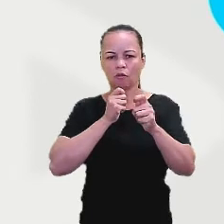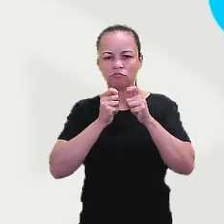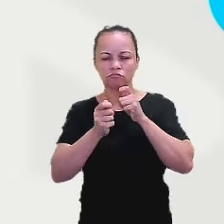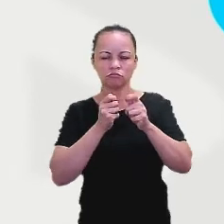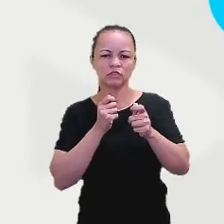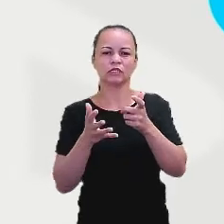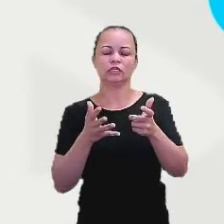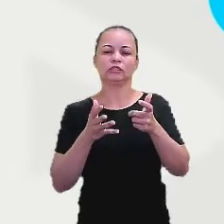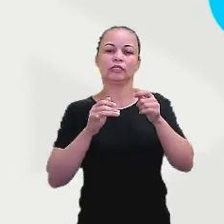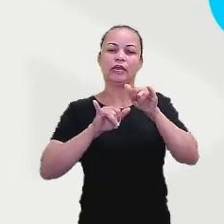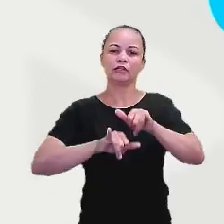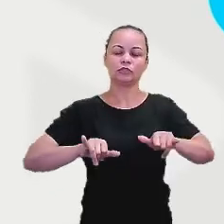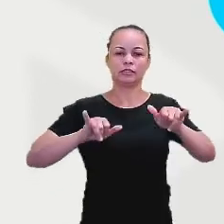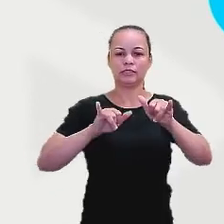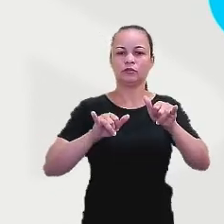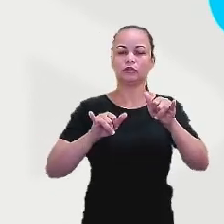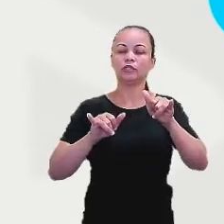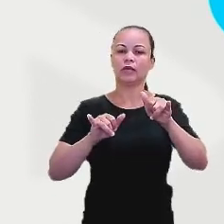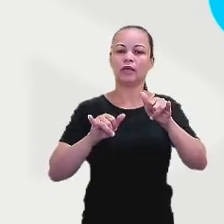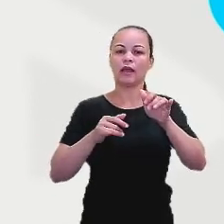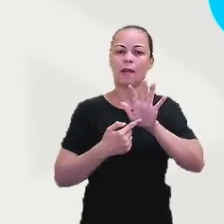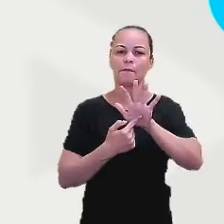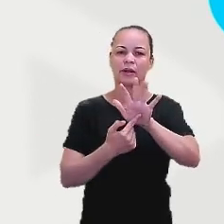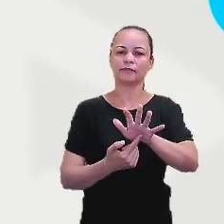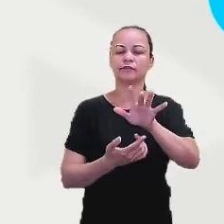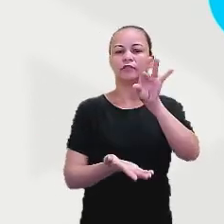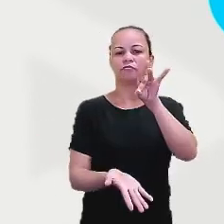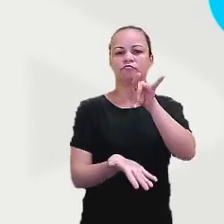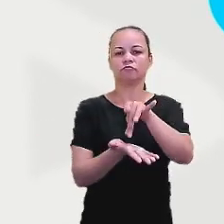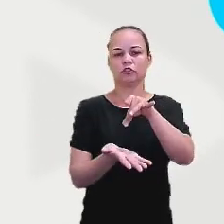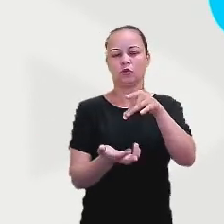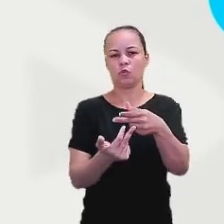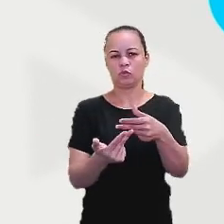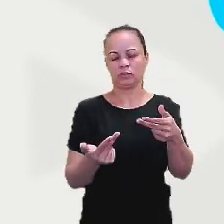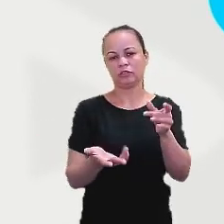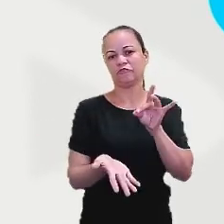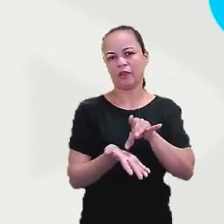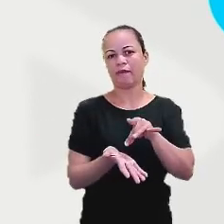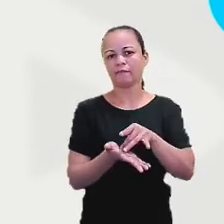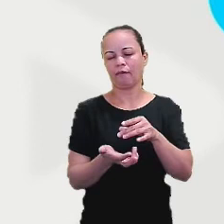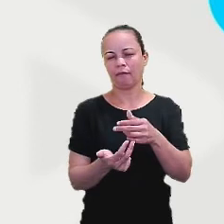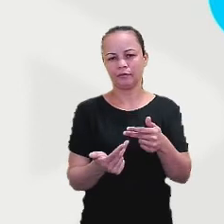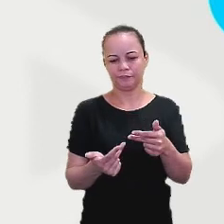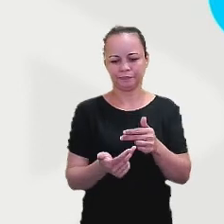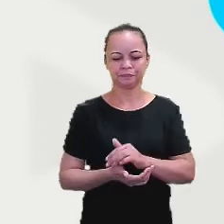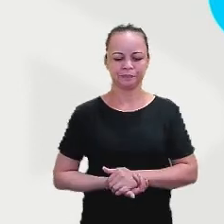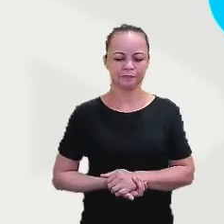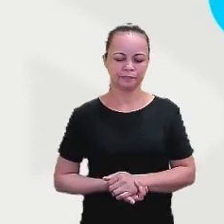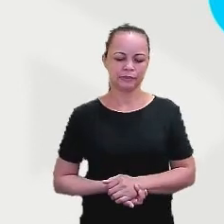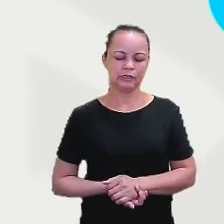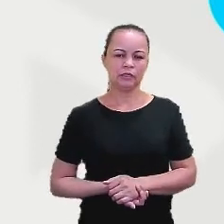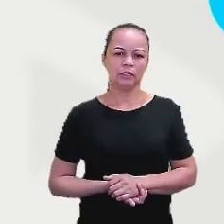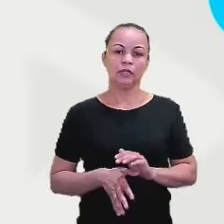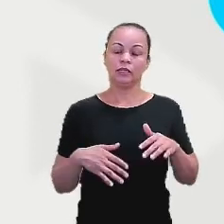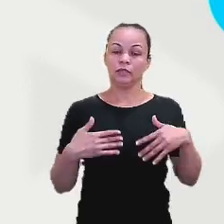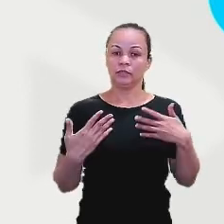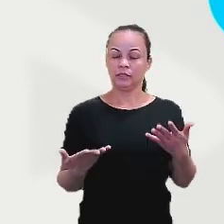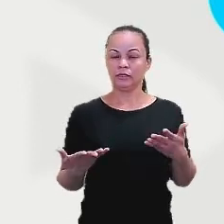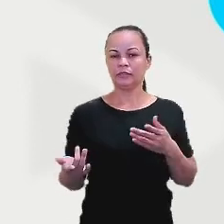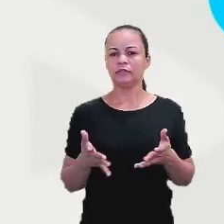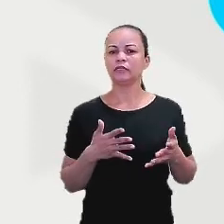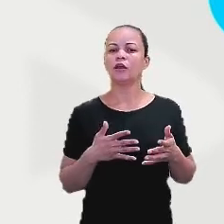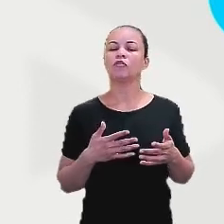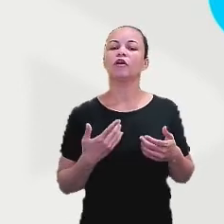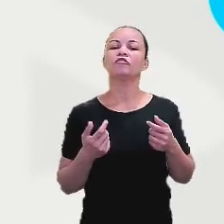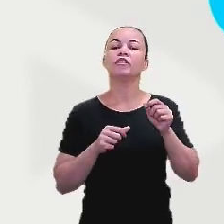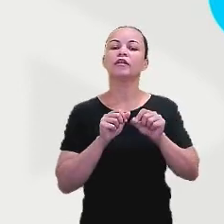onde vai apresentar fatos concretos, realísticos, né? Então, vai sobrar a letra